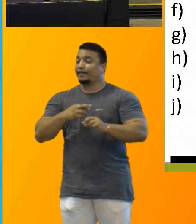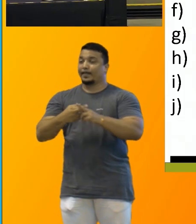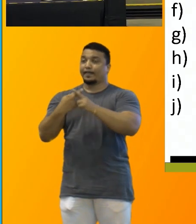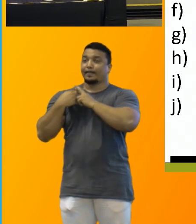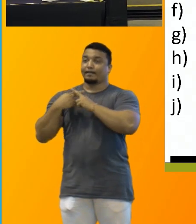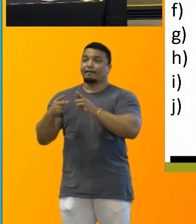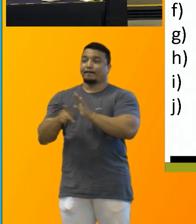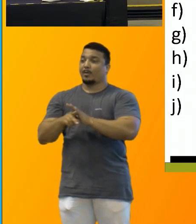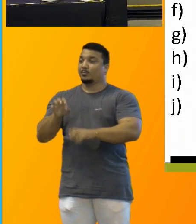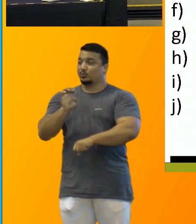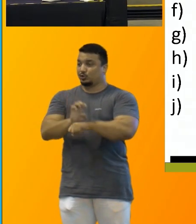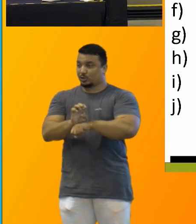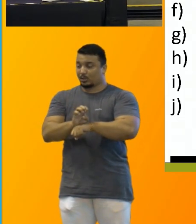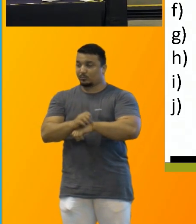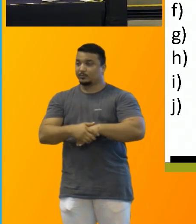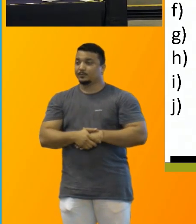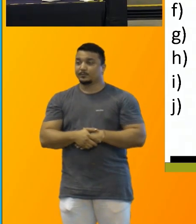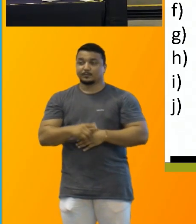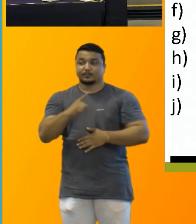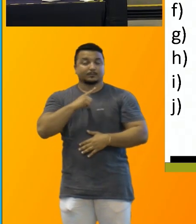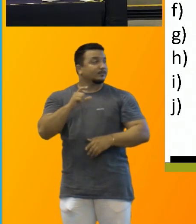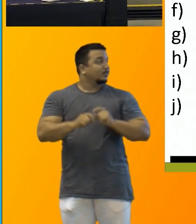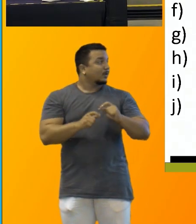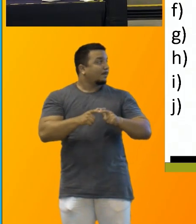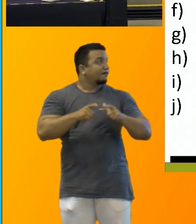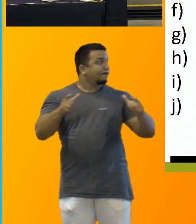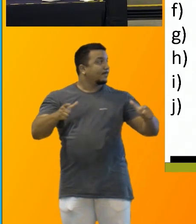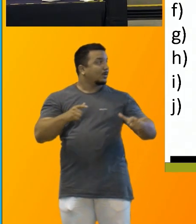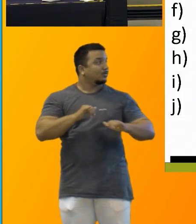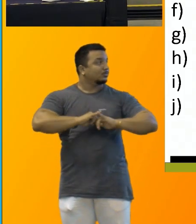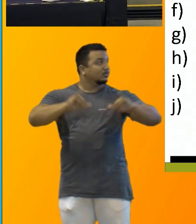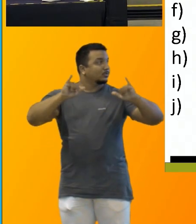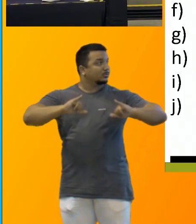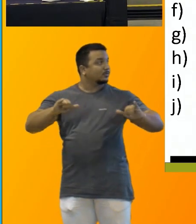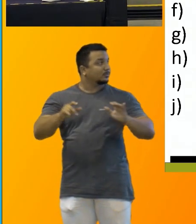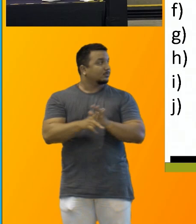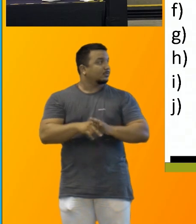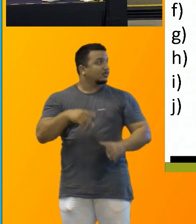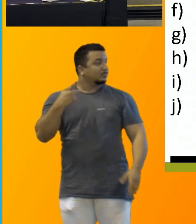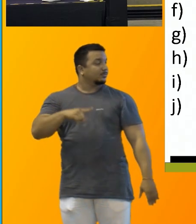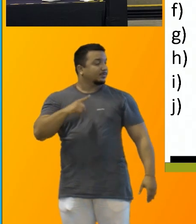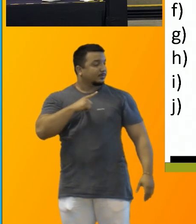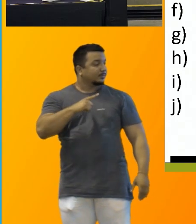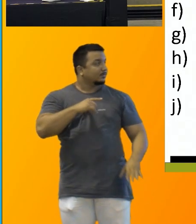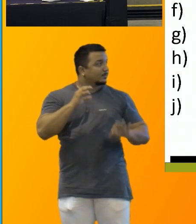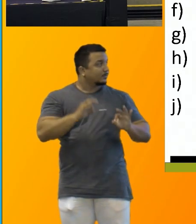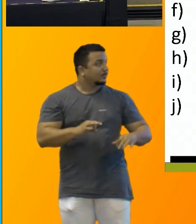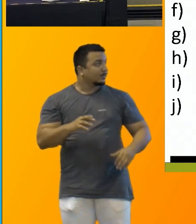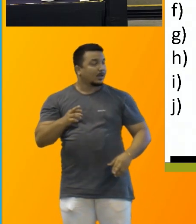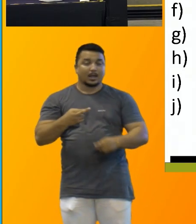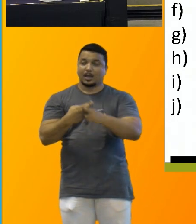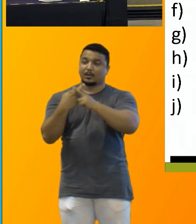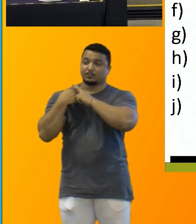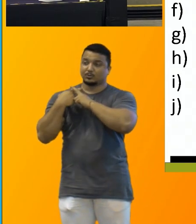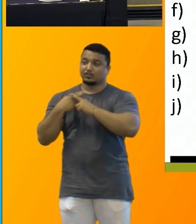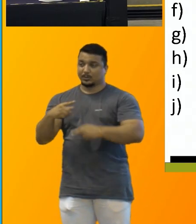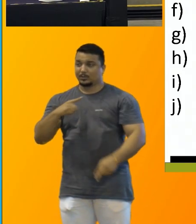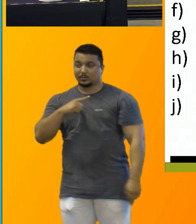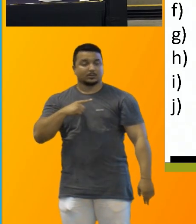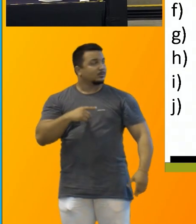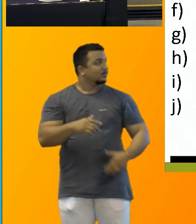responsabilidade do Estado. Eis aqui uma das maiores manifestações dessa atribuição, dessa